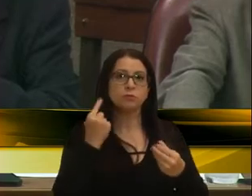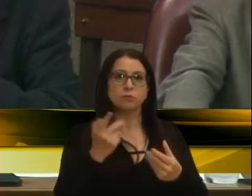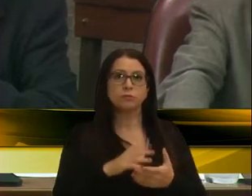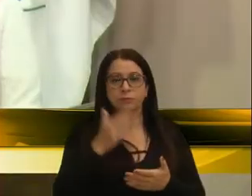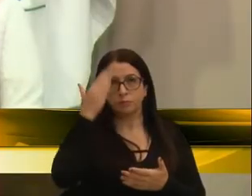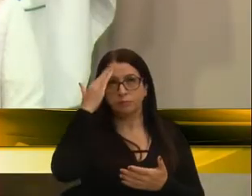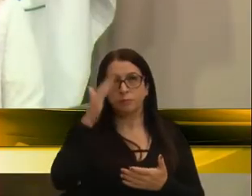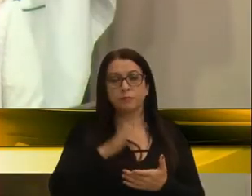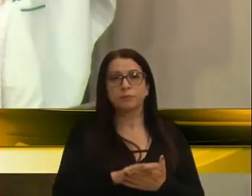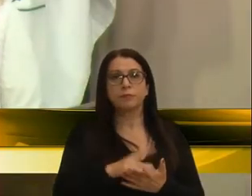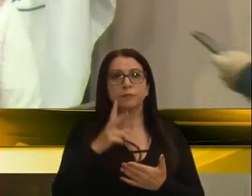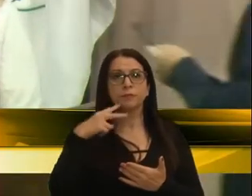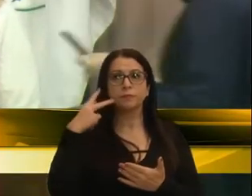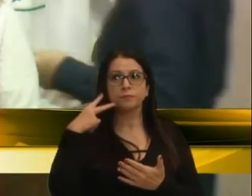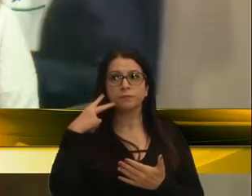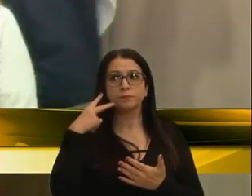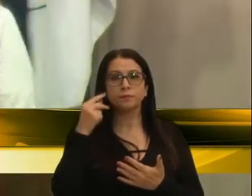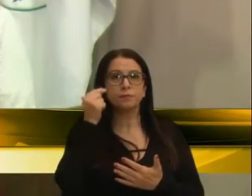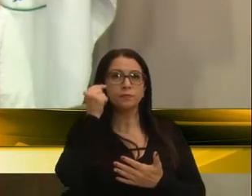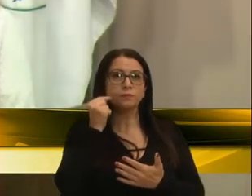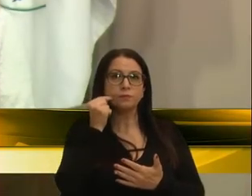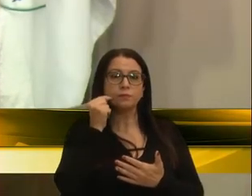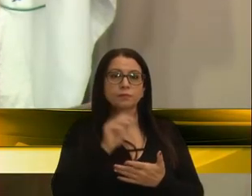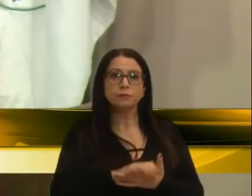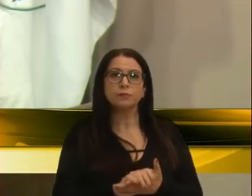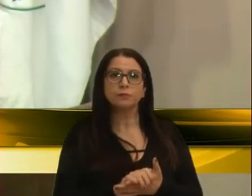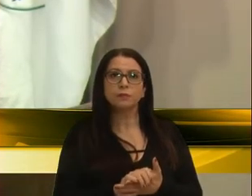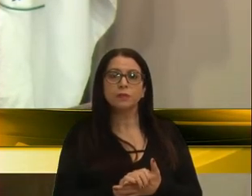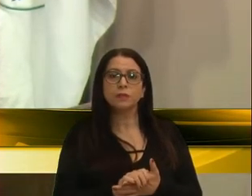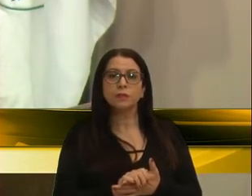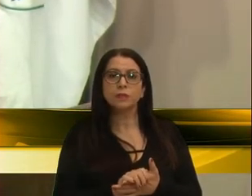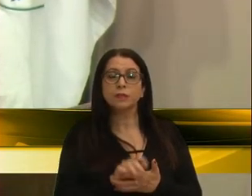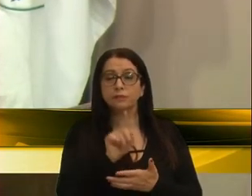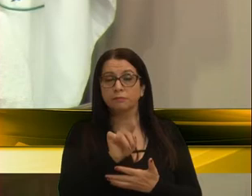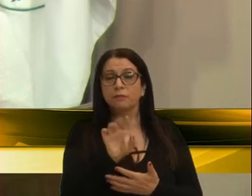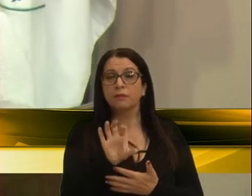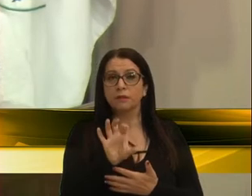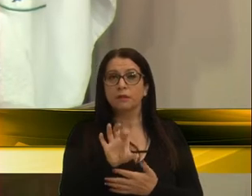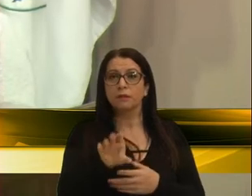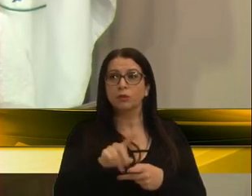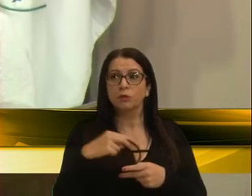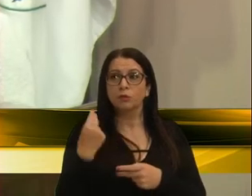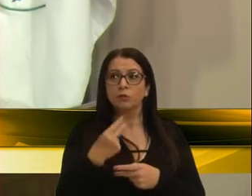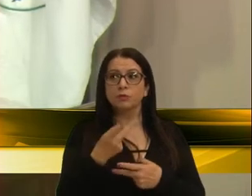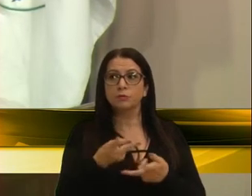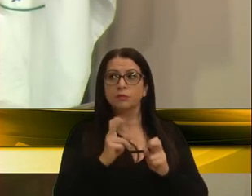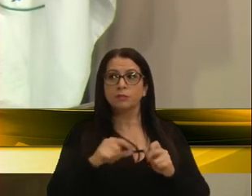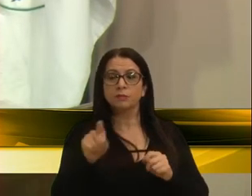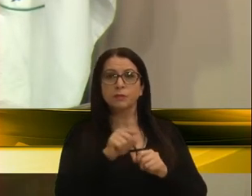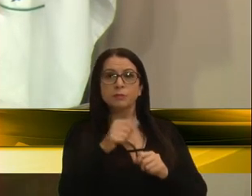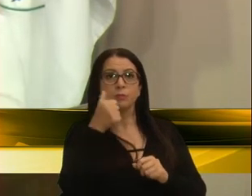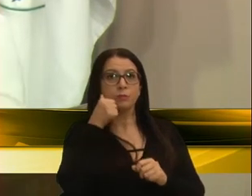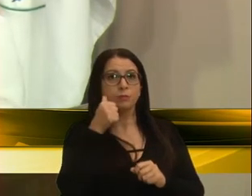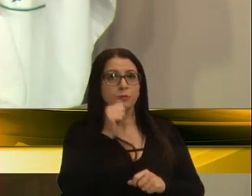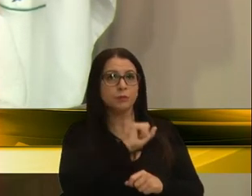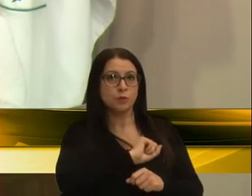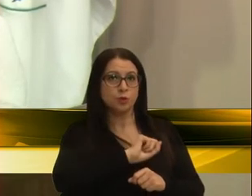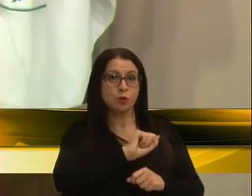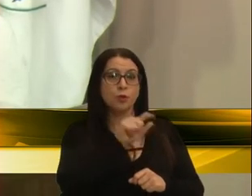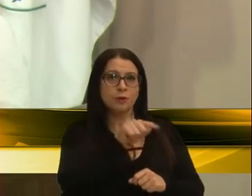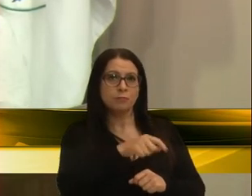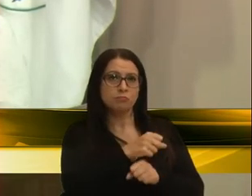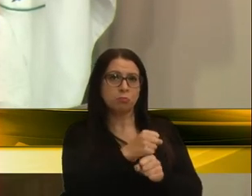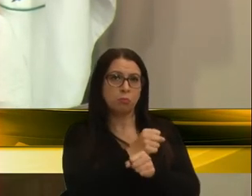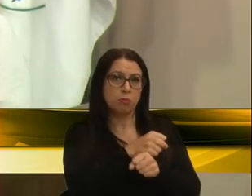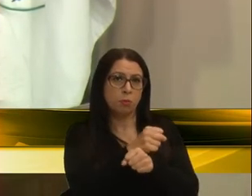Obrigado. Vereador Arlindo Bandeira, assim, nós identificamos uma senhora que está há anos